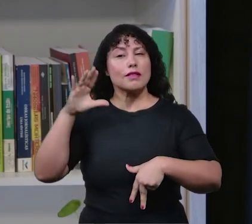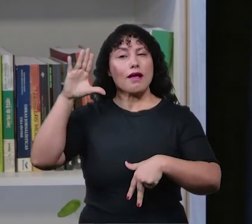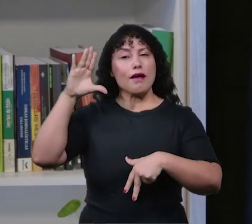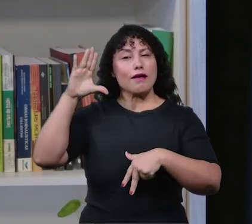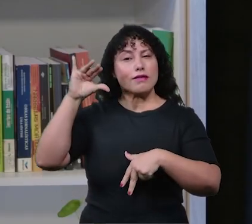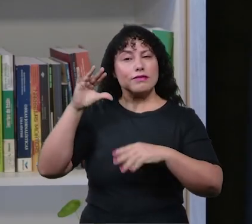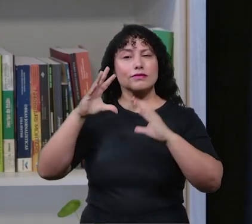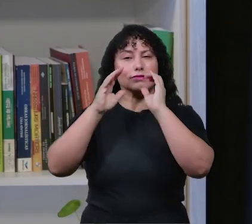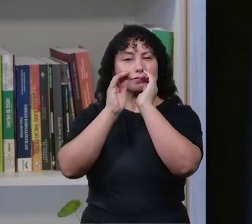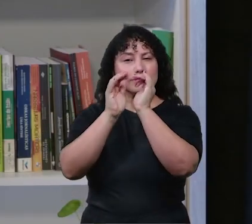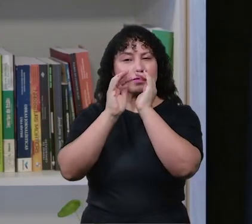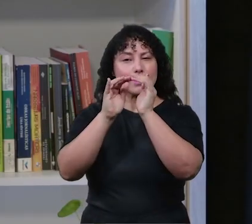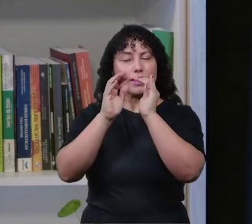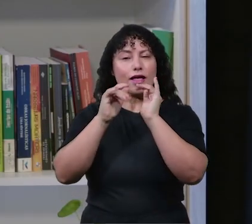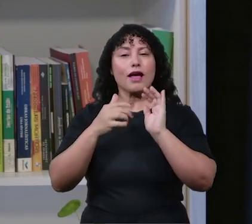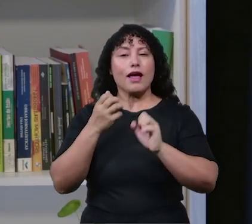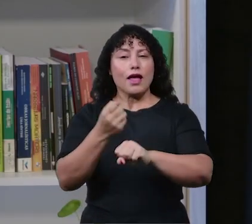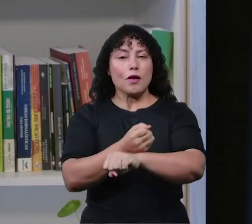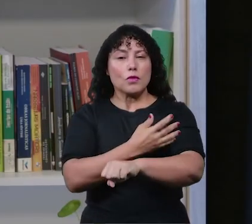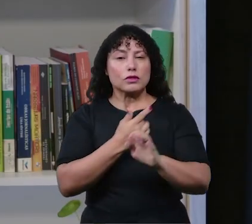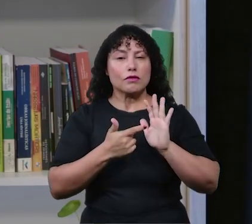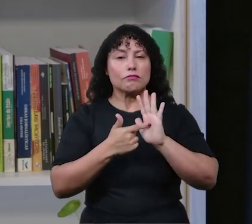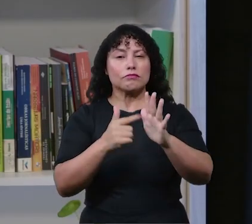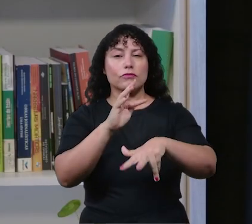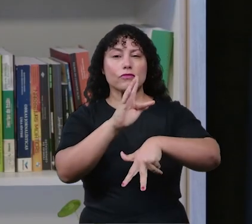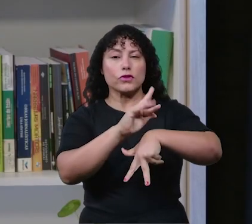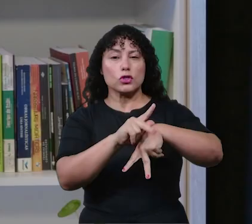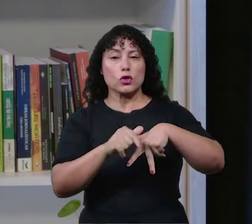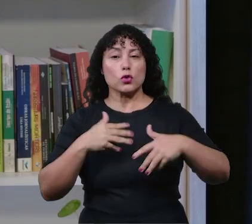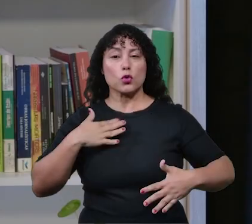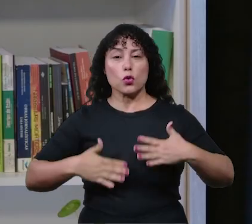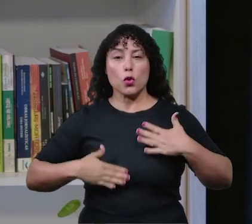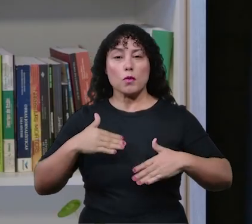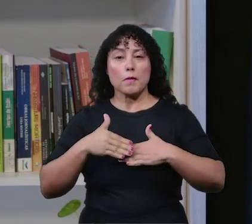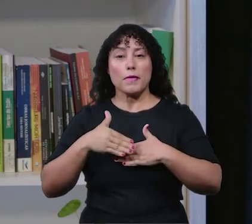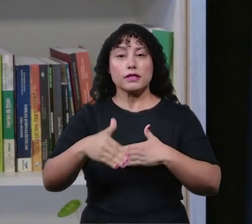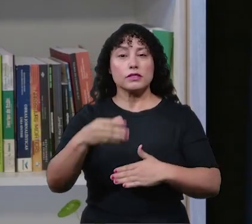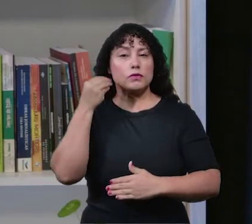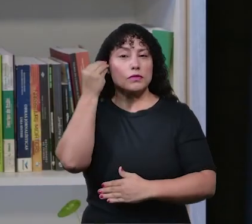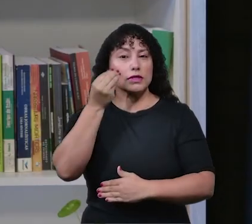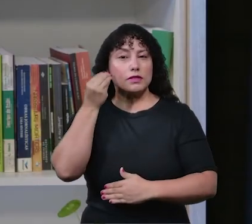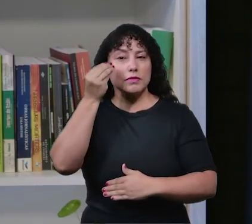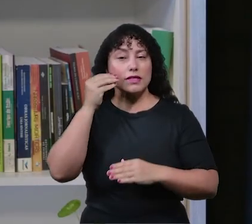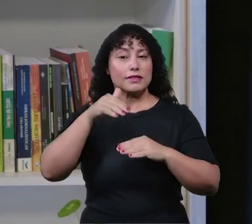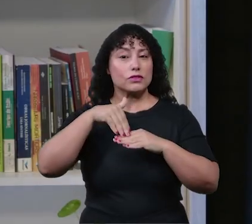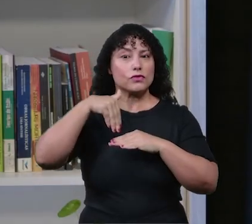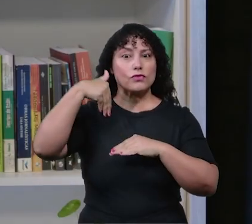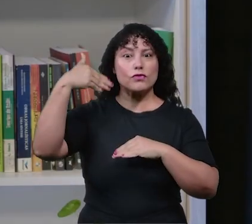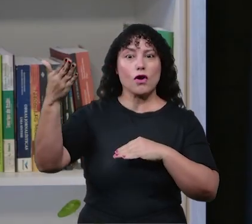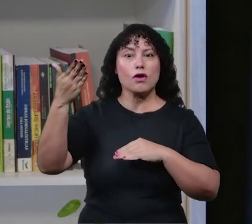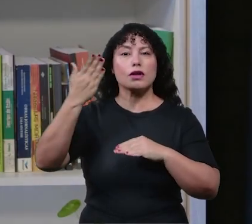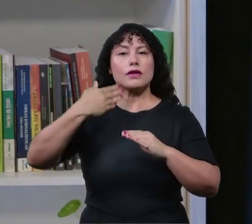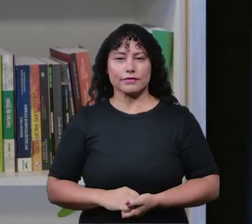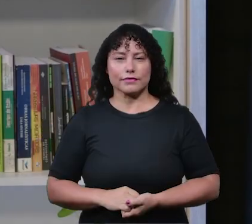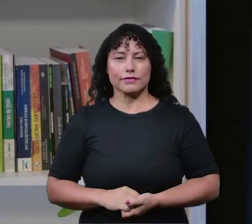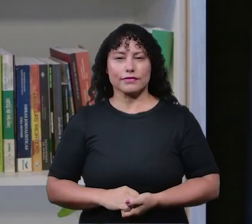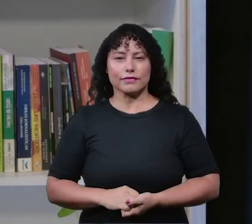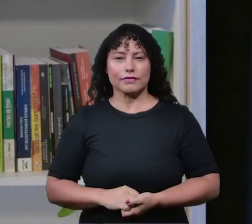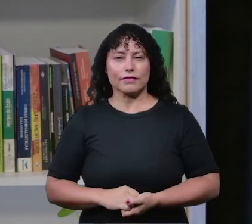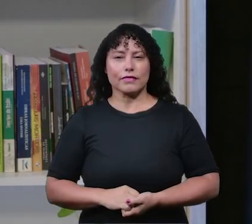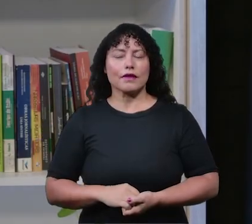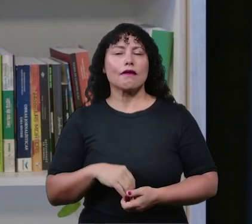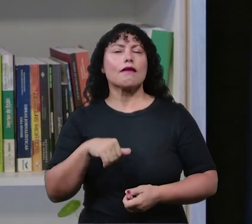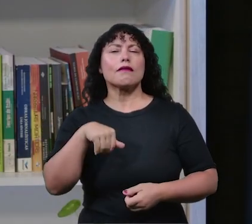neurociência, a emoção é um sinal fisiológico que o corpo tem a partir de uma experiência externa que chegou para esse